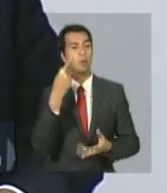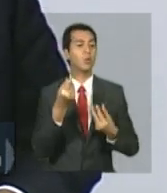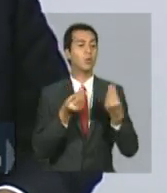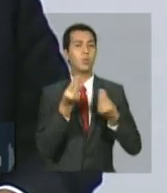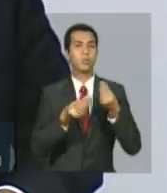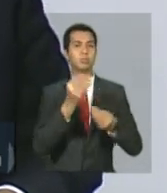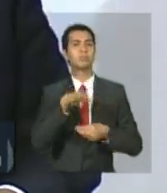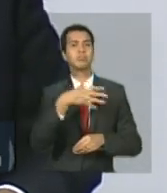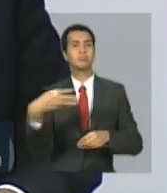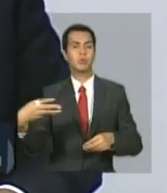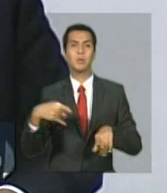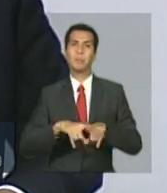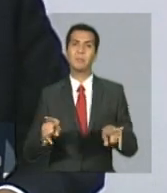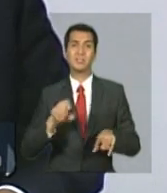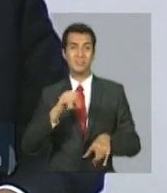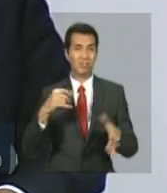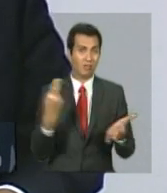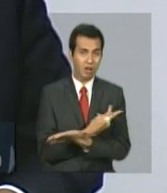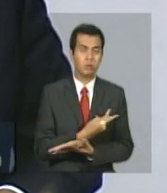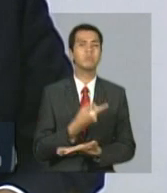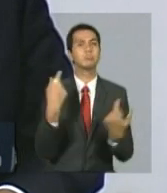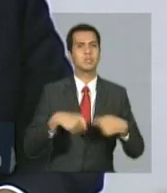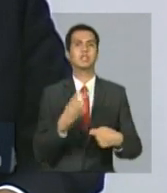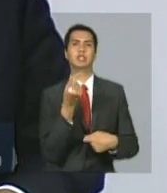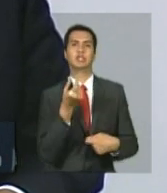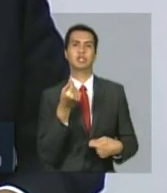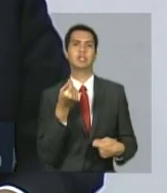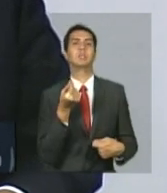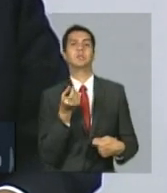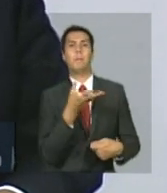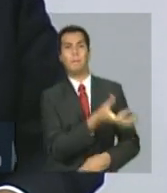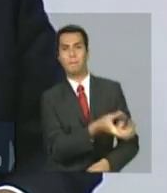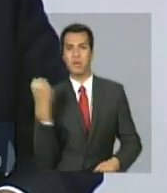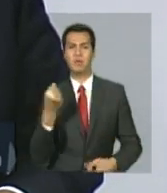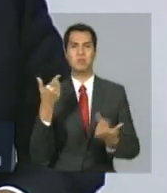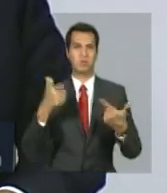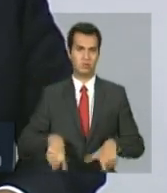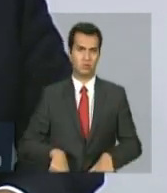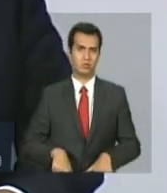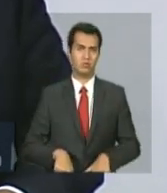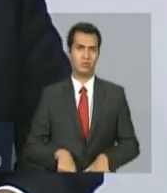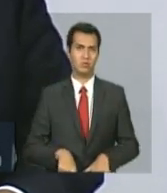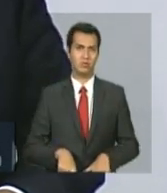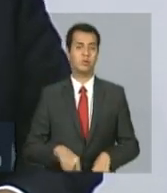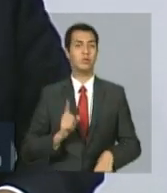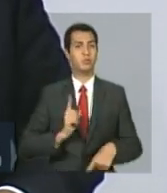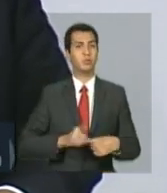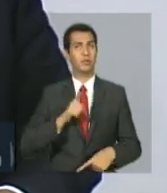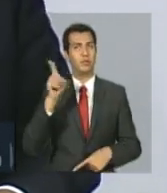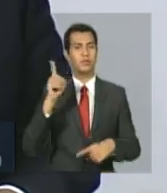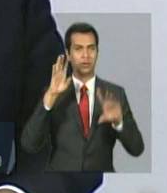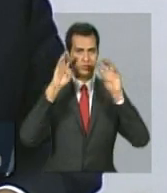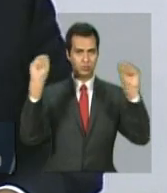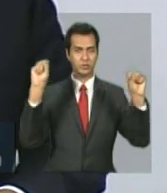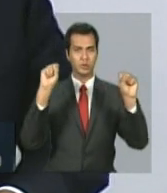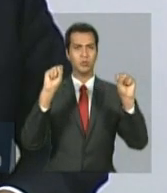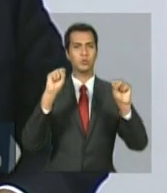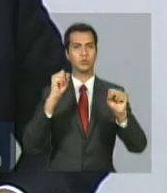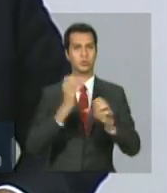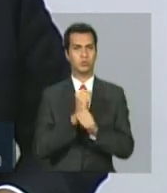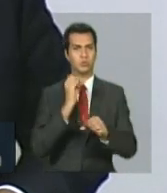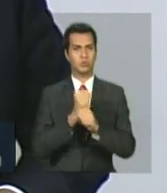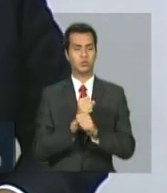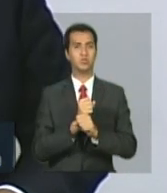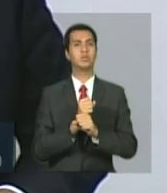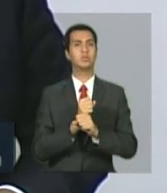que chegou, em última instância, à tomada de contas especial junto ao Tribunal de Contas da União desde o ano